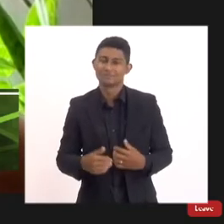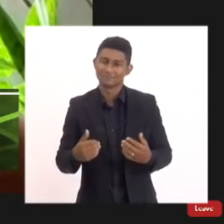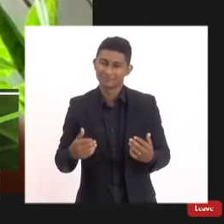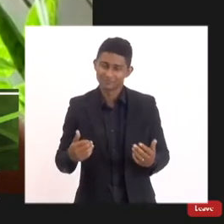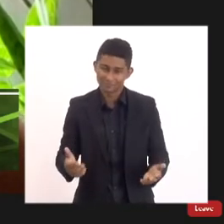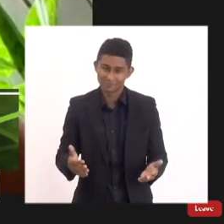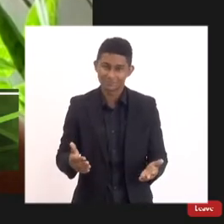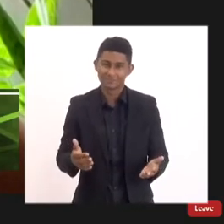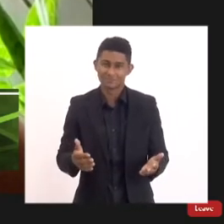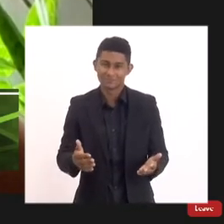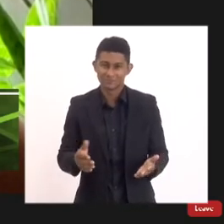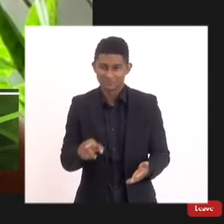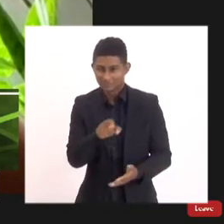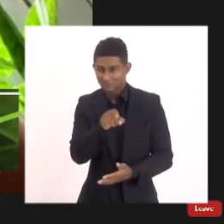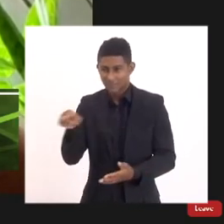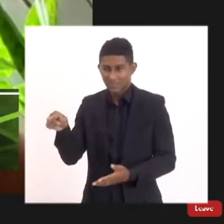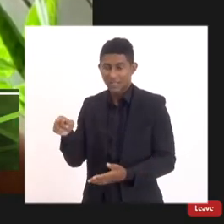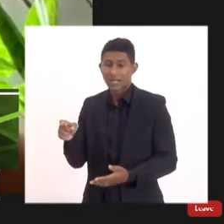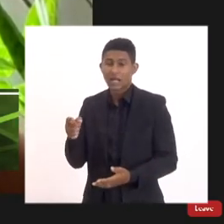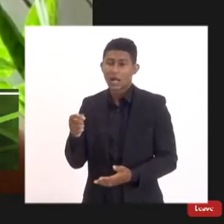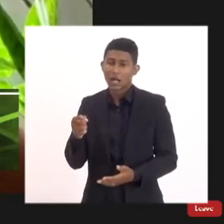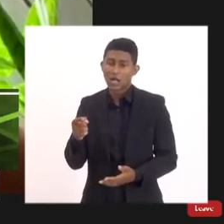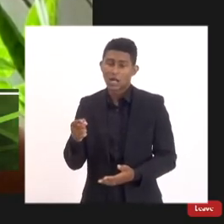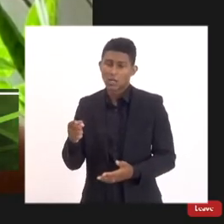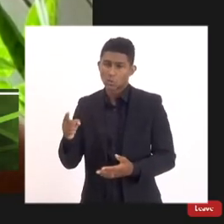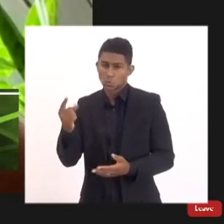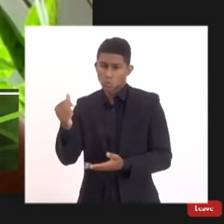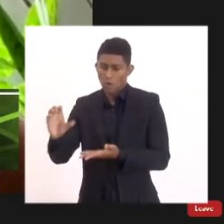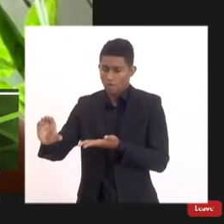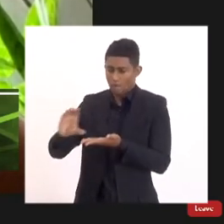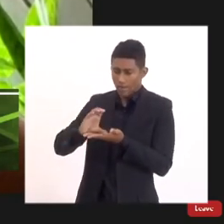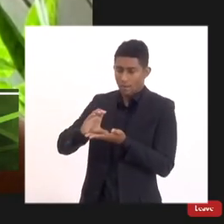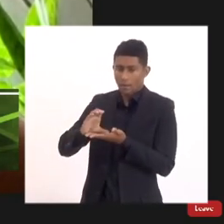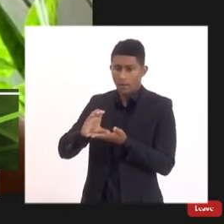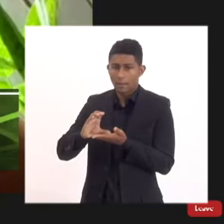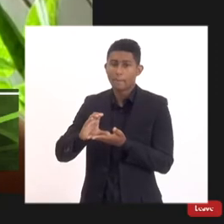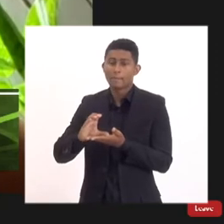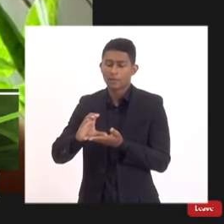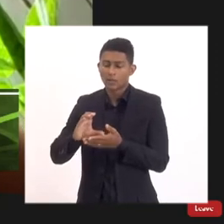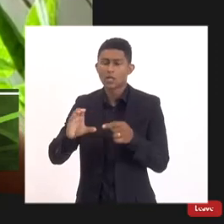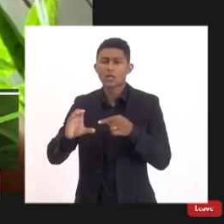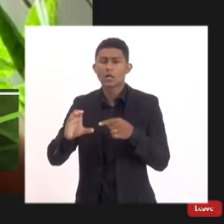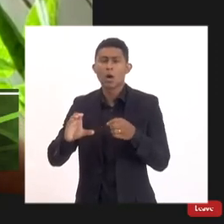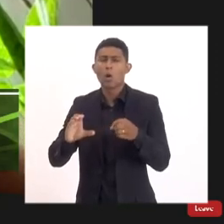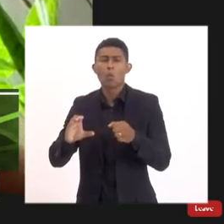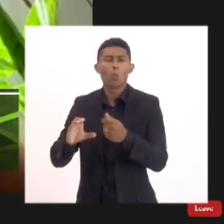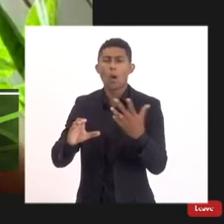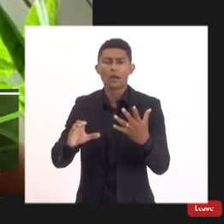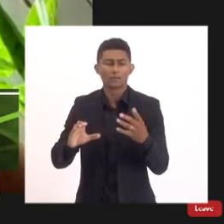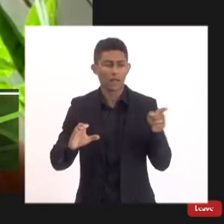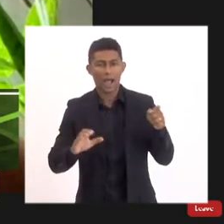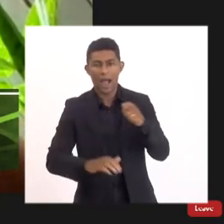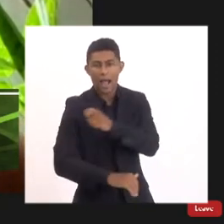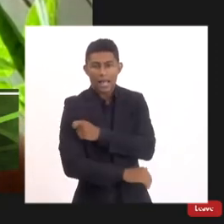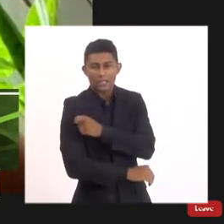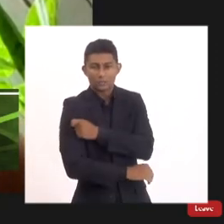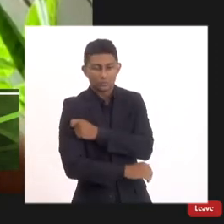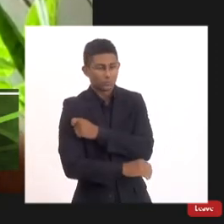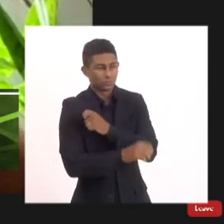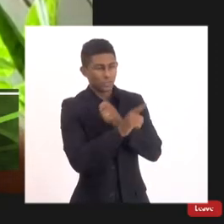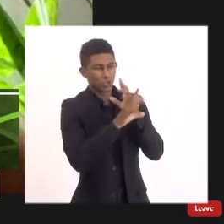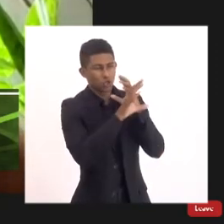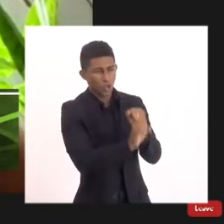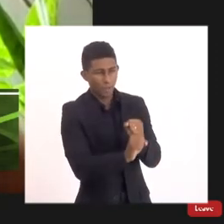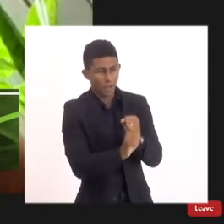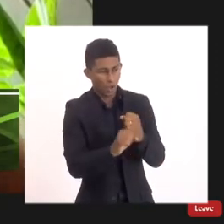disponibilizam a verba de acordo com o tamanho da escola, né, com o número de alunos, mas acho que esse cálculo não é